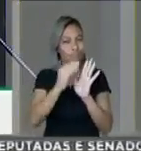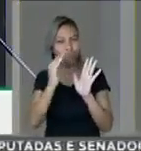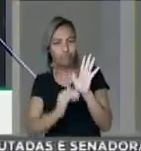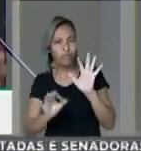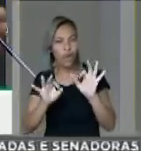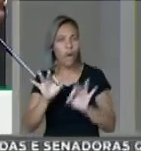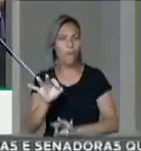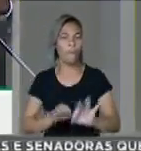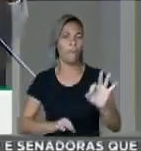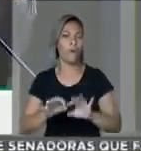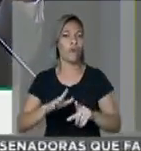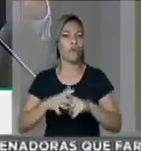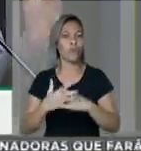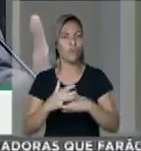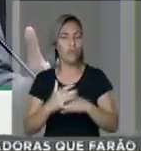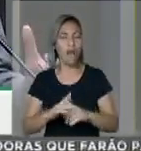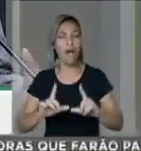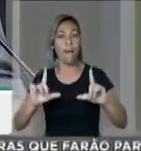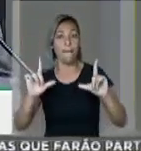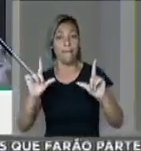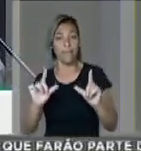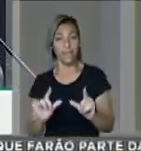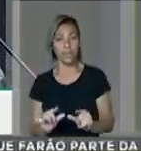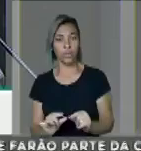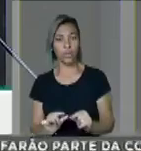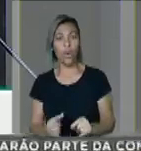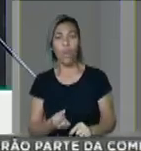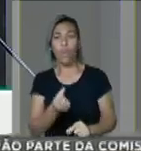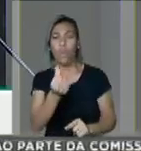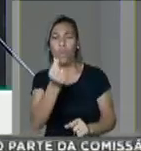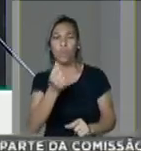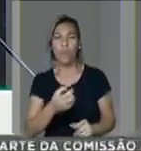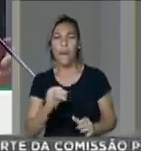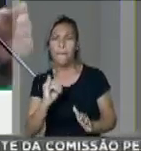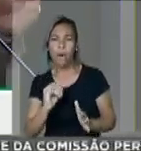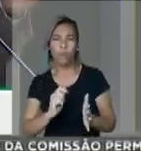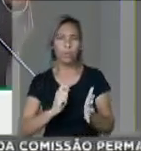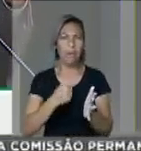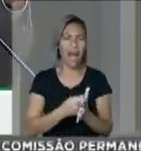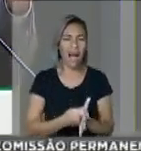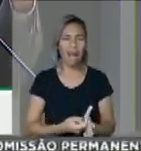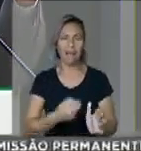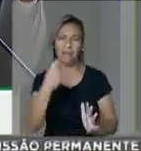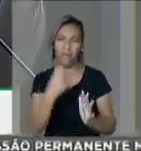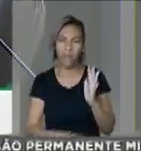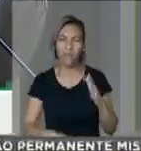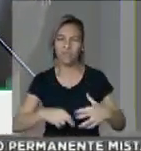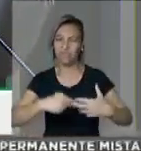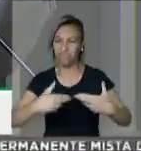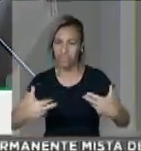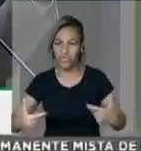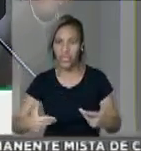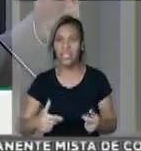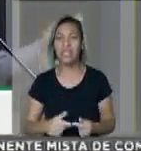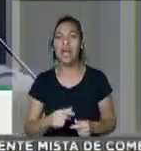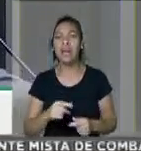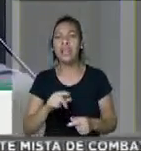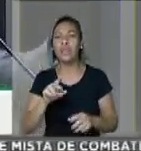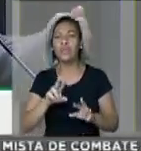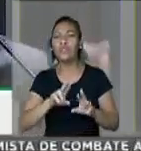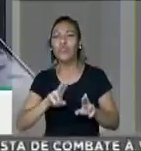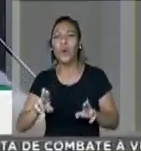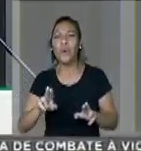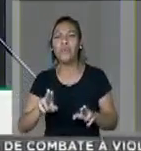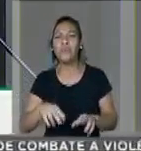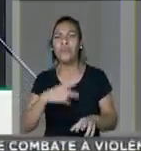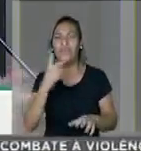minimizou os custos impostos àqueles que estavam sendo